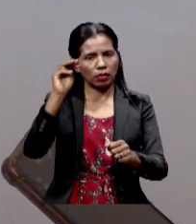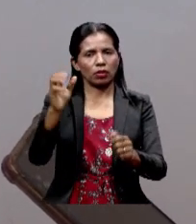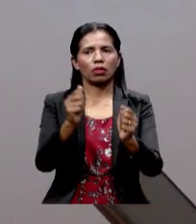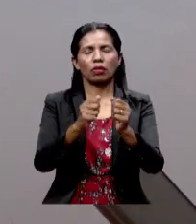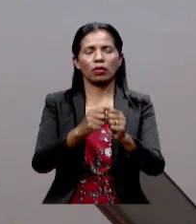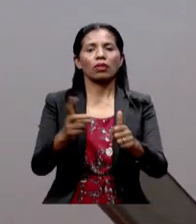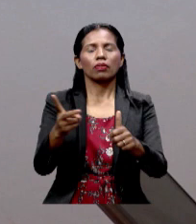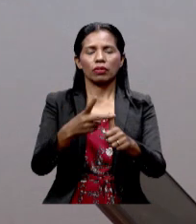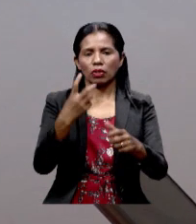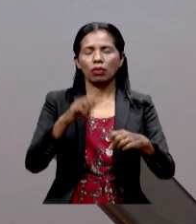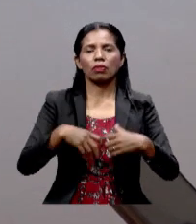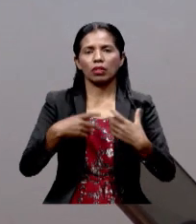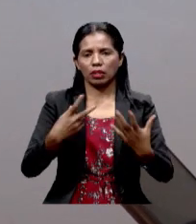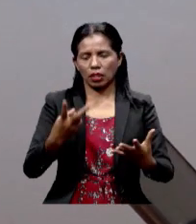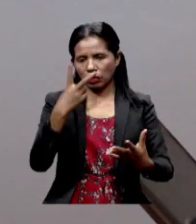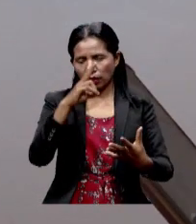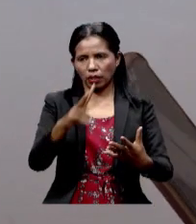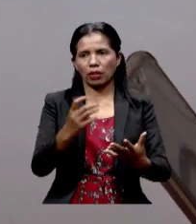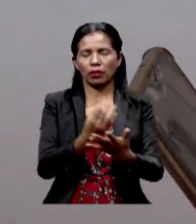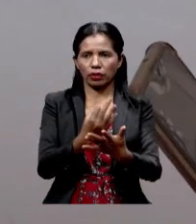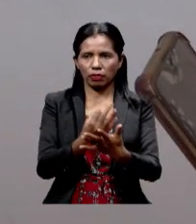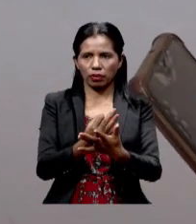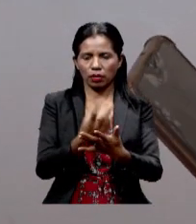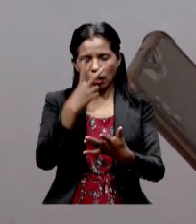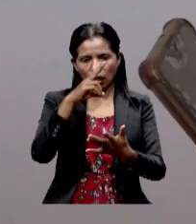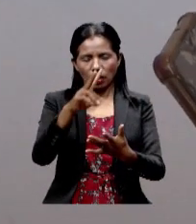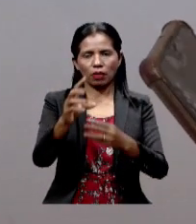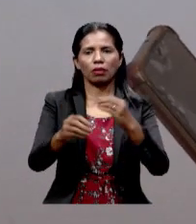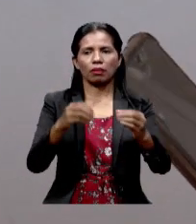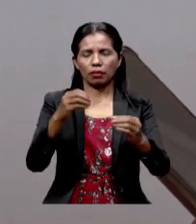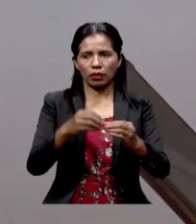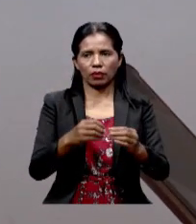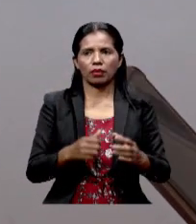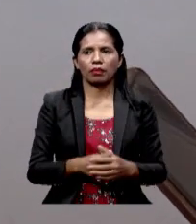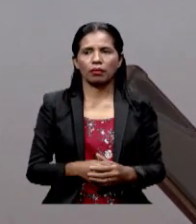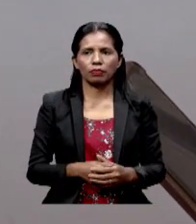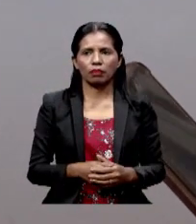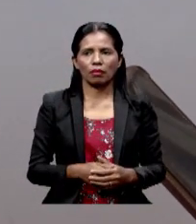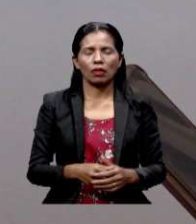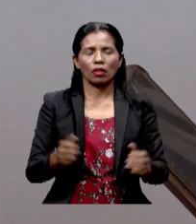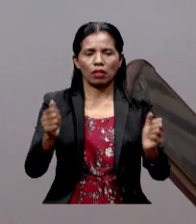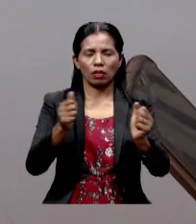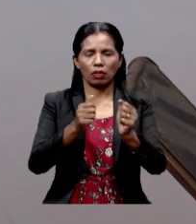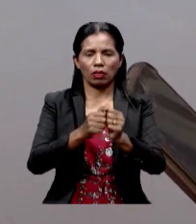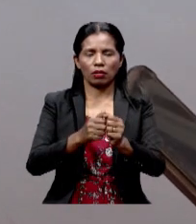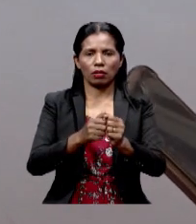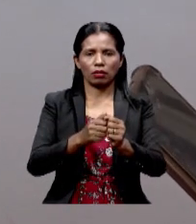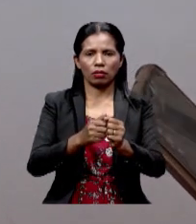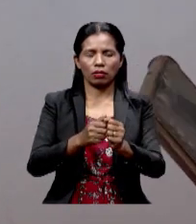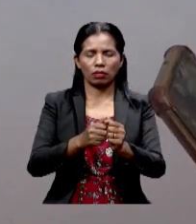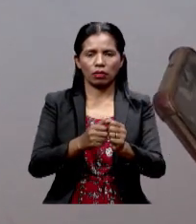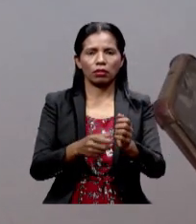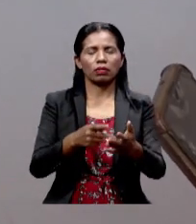o INSA, há fundos para ter o apoio ali, operação conjunta também, ou implicação taxa saba de cigarro,